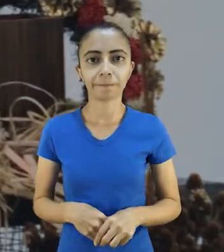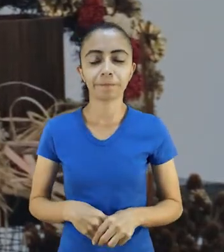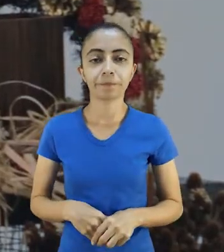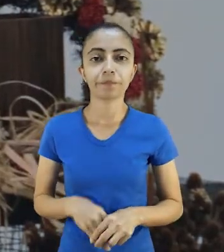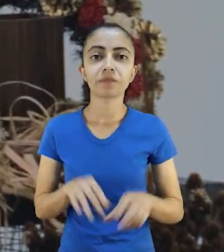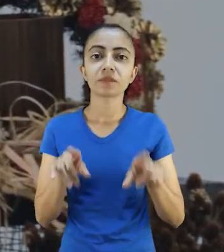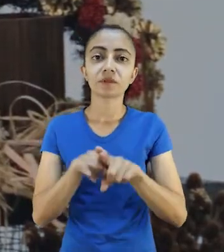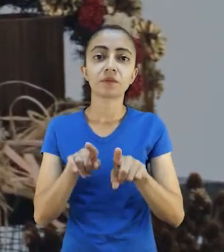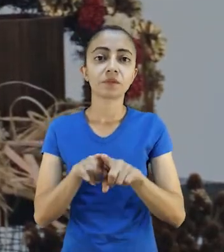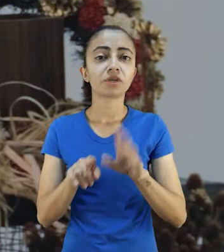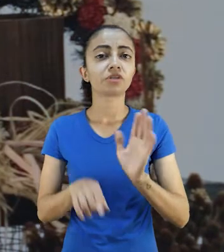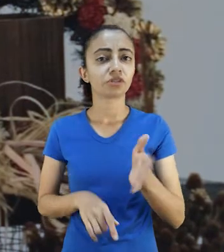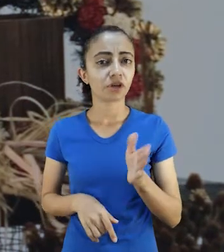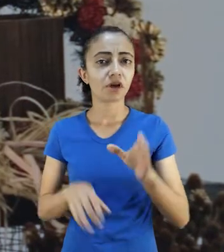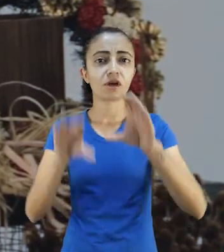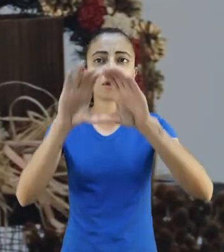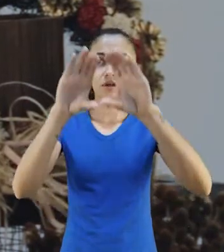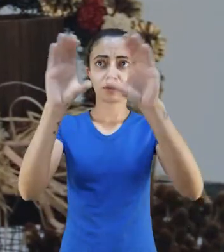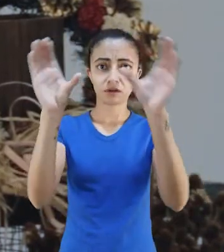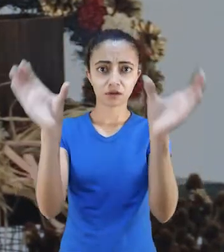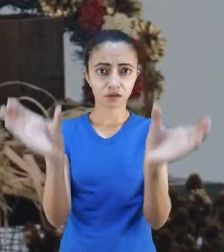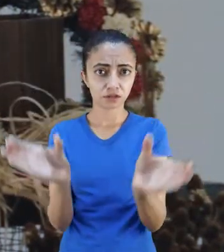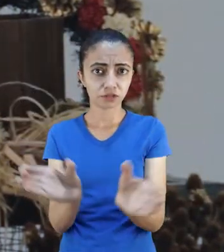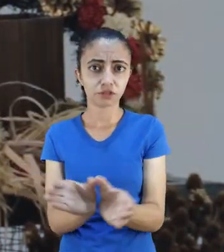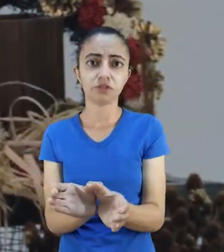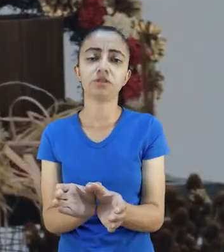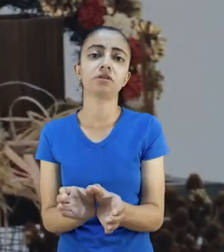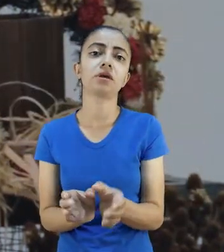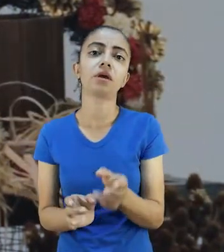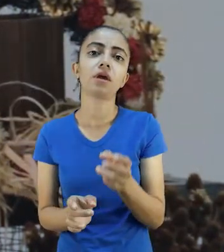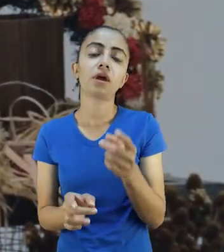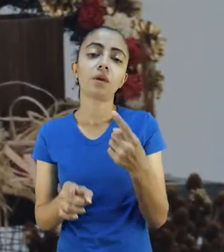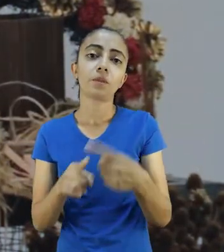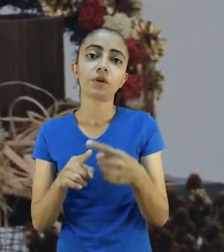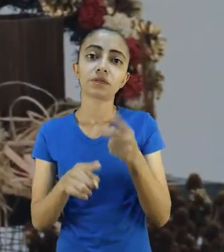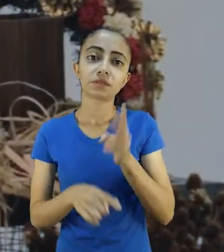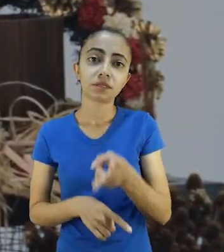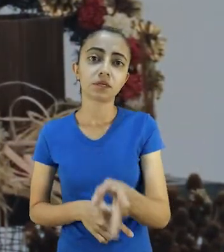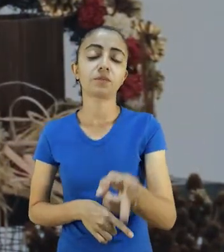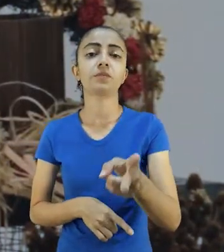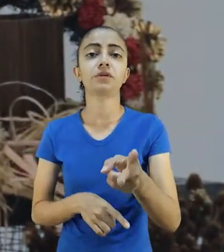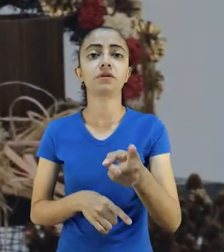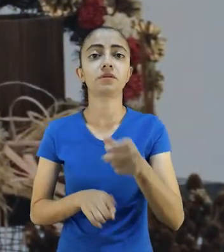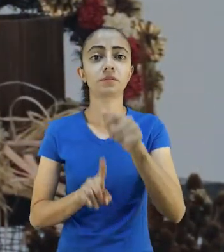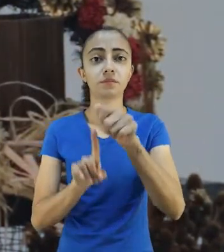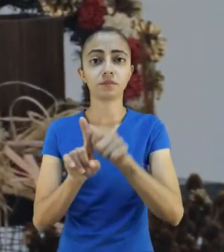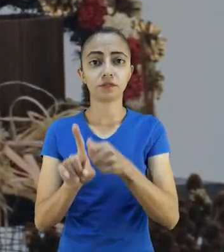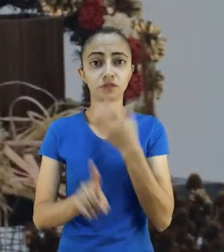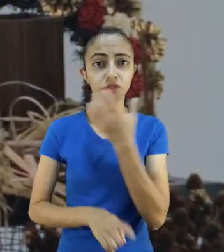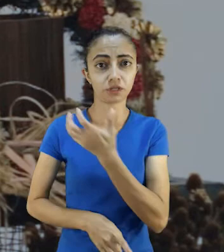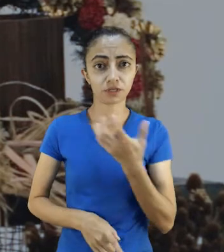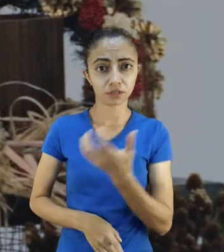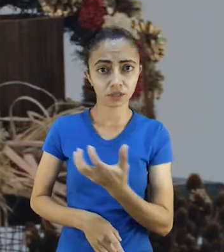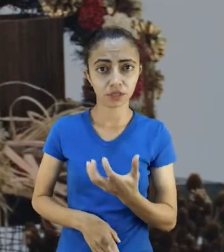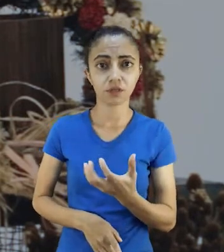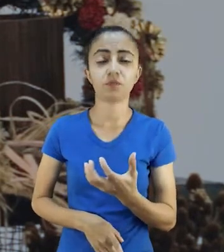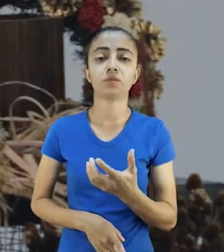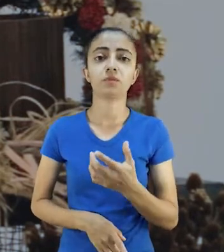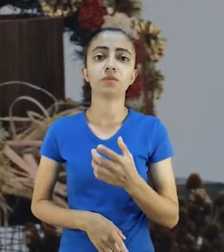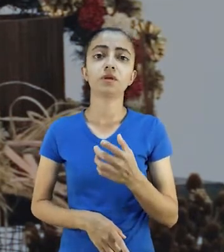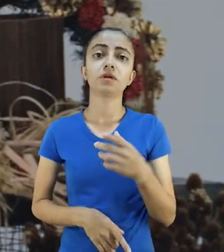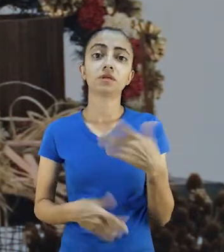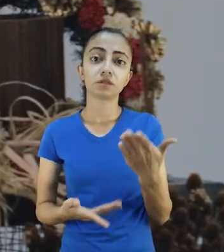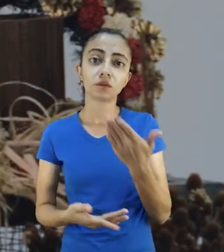muita guirlandinha, porque a Crisma sempre é no mês de dezembro. Então eles pedem para a gente fazer desse jeito aqui, mas pequenininho para